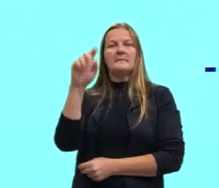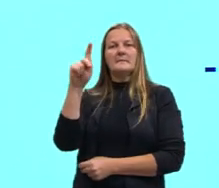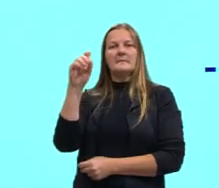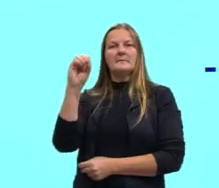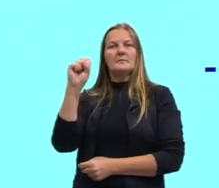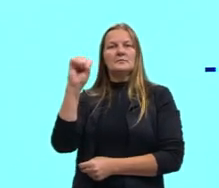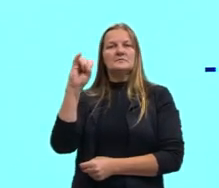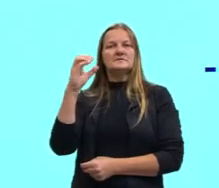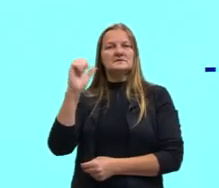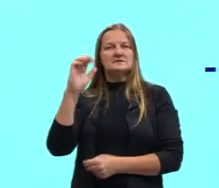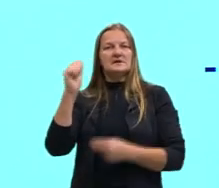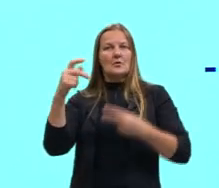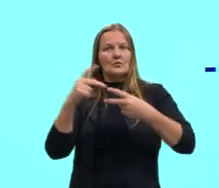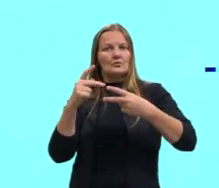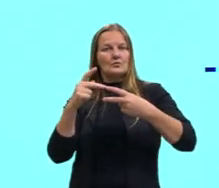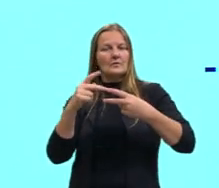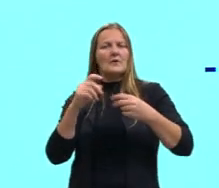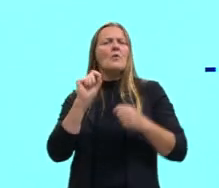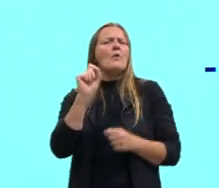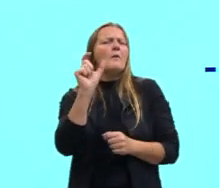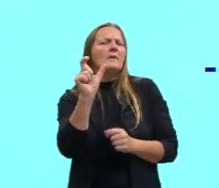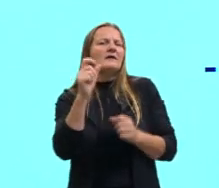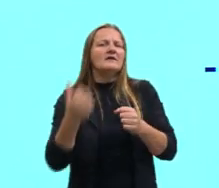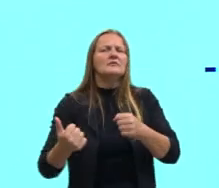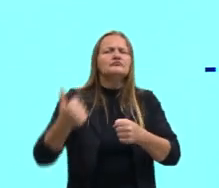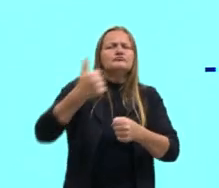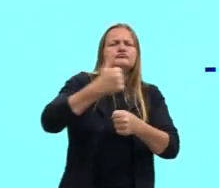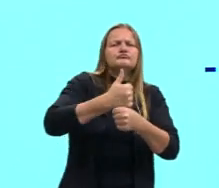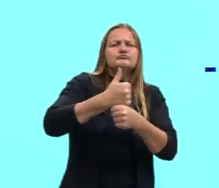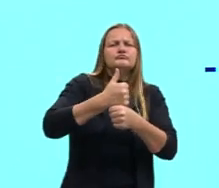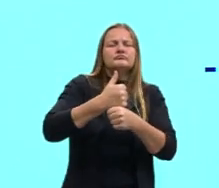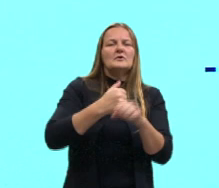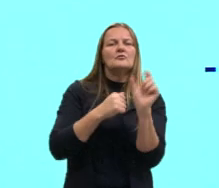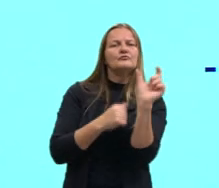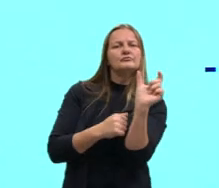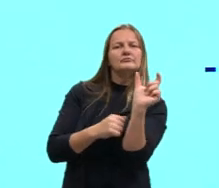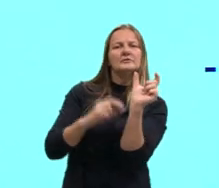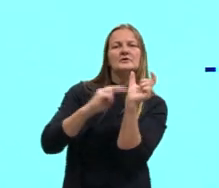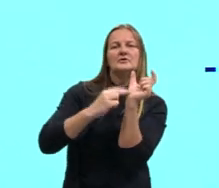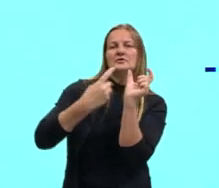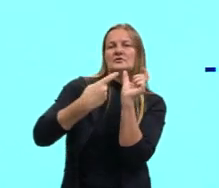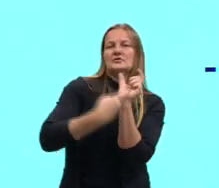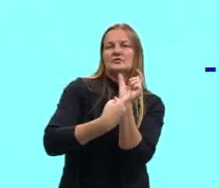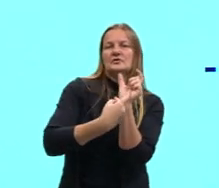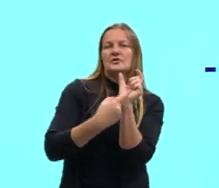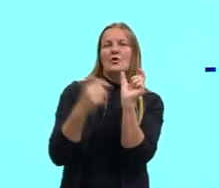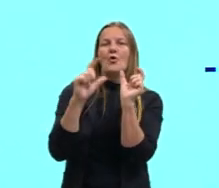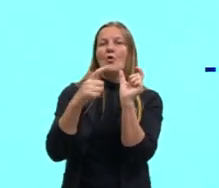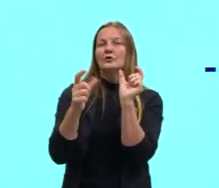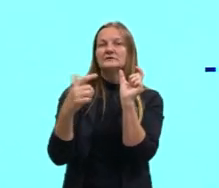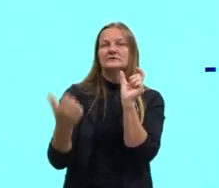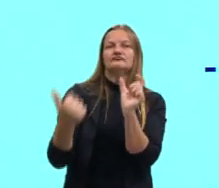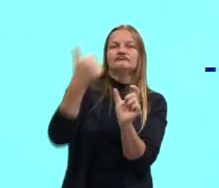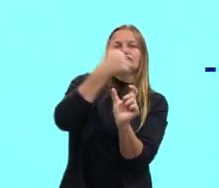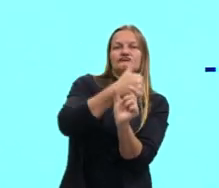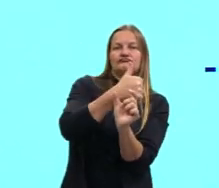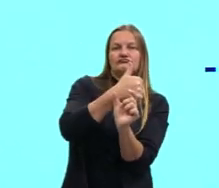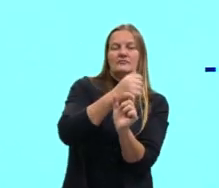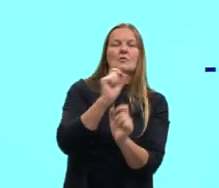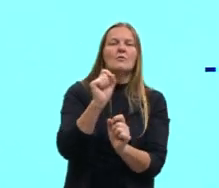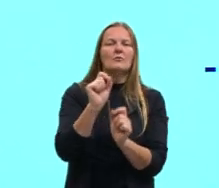que palavra poderia substituir sem alterar o significado de uso no contexto em que